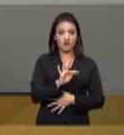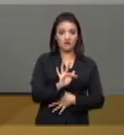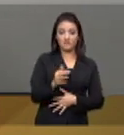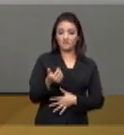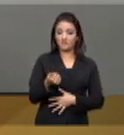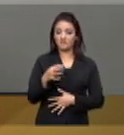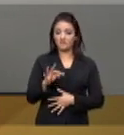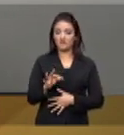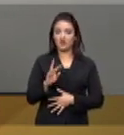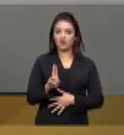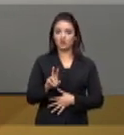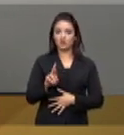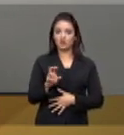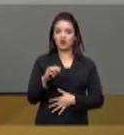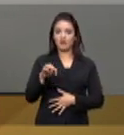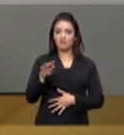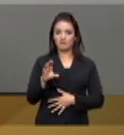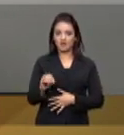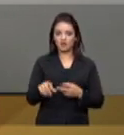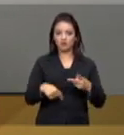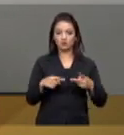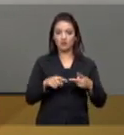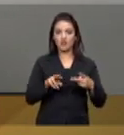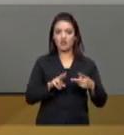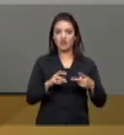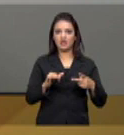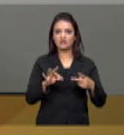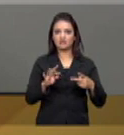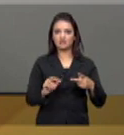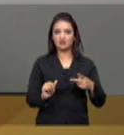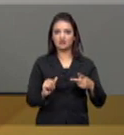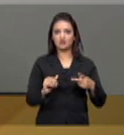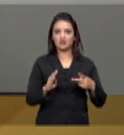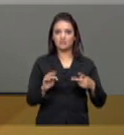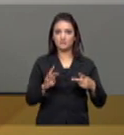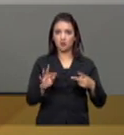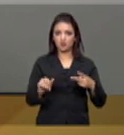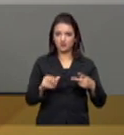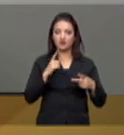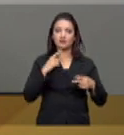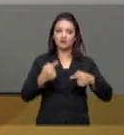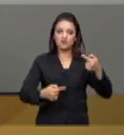receita bruta com referência às discussões havidas no Recurso Extraordinário